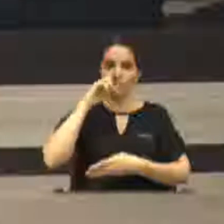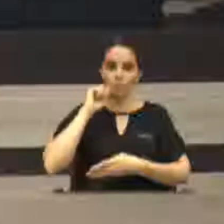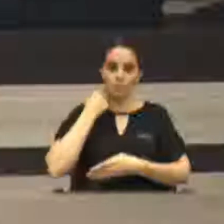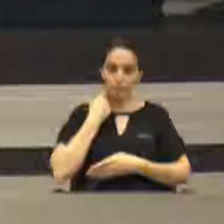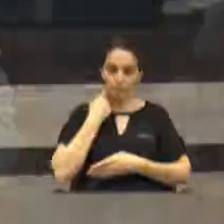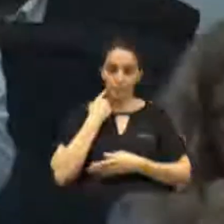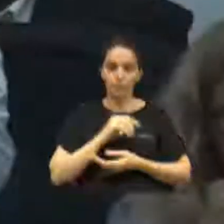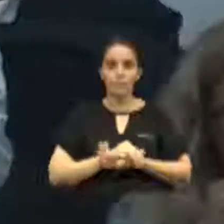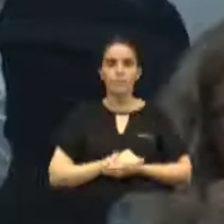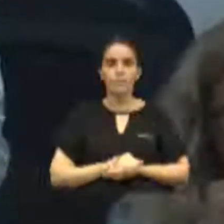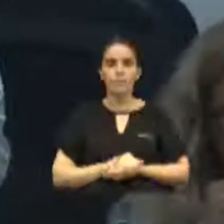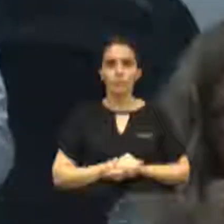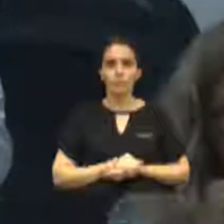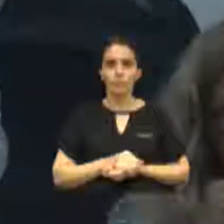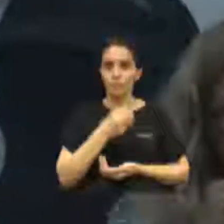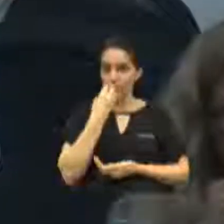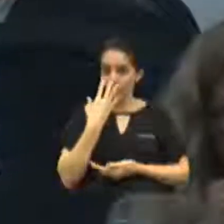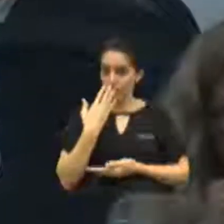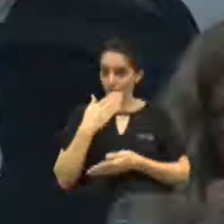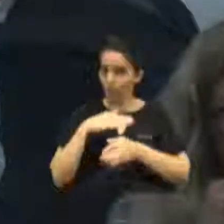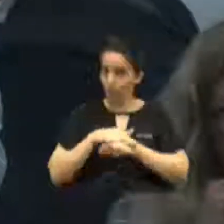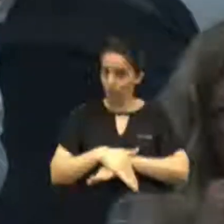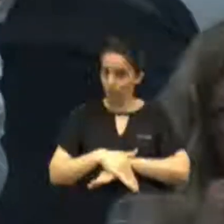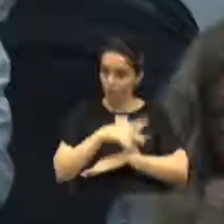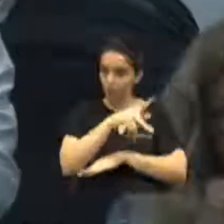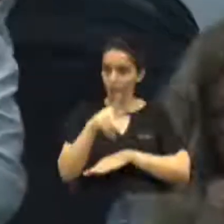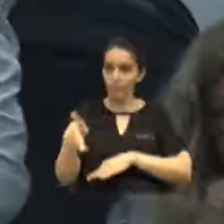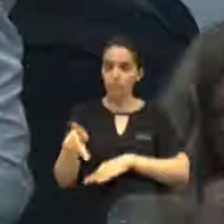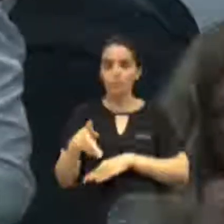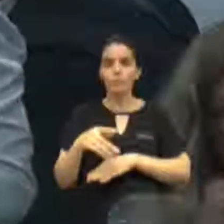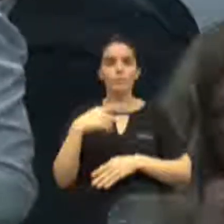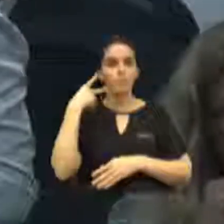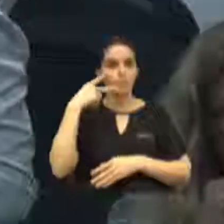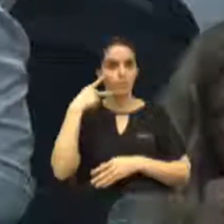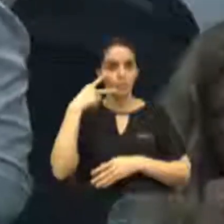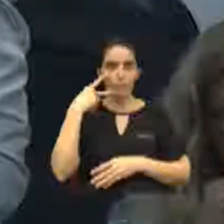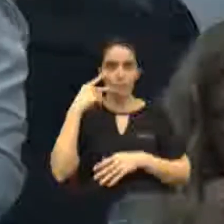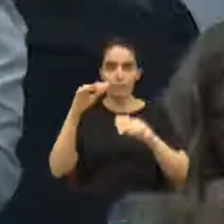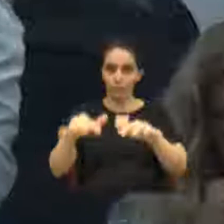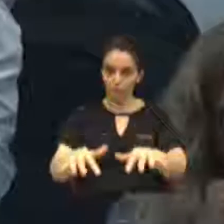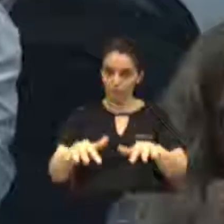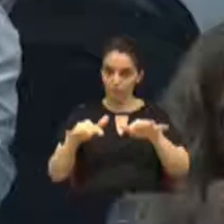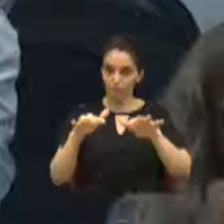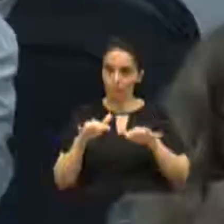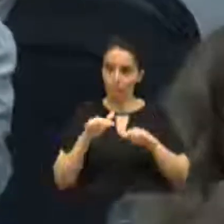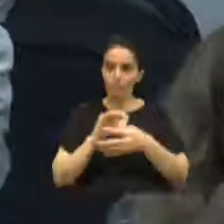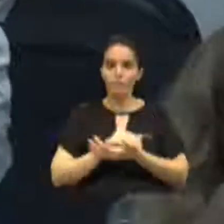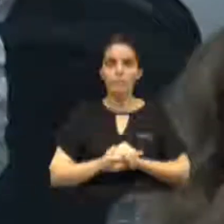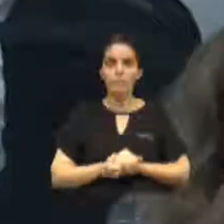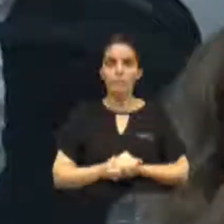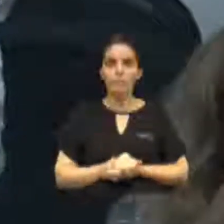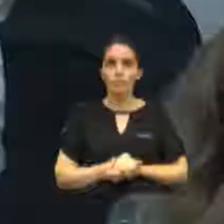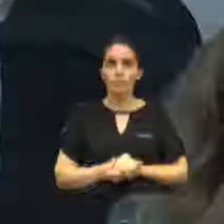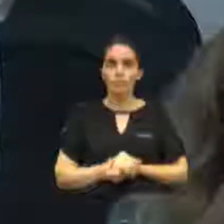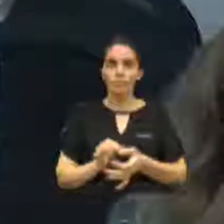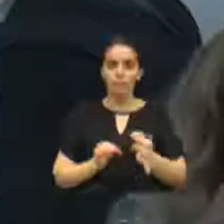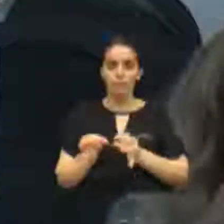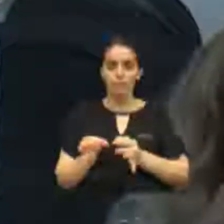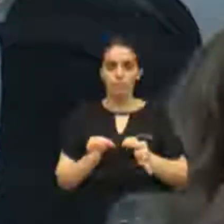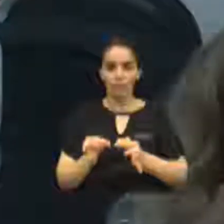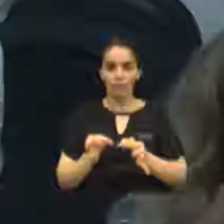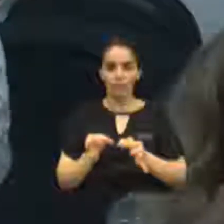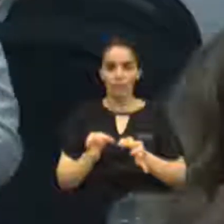Nilton Santos. Muito boa noite, senhor presidente, amigos vereadores e público aqui presente. Este